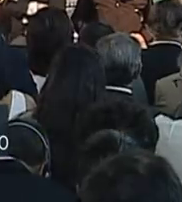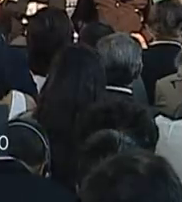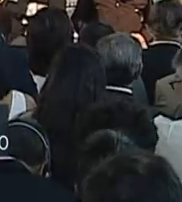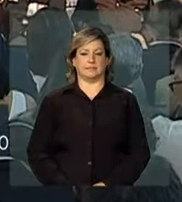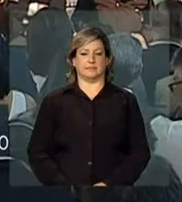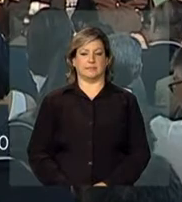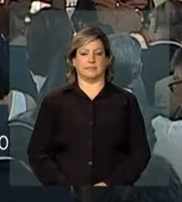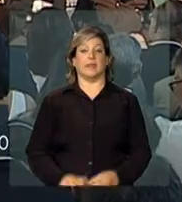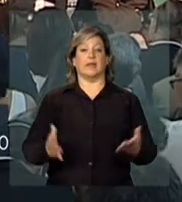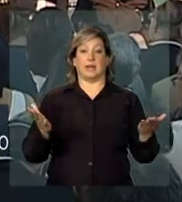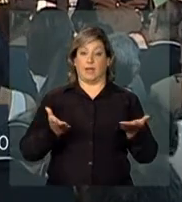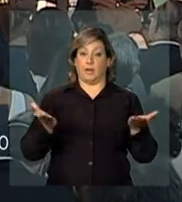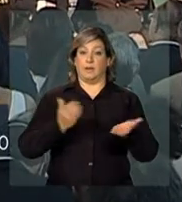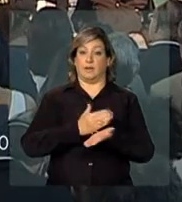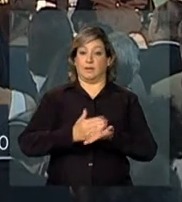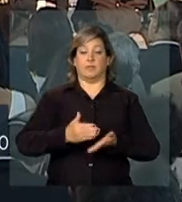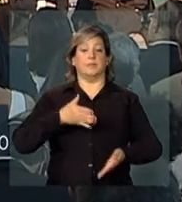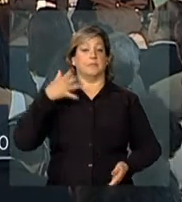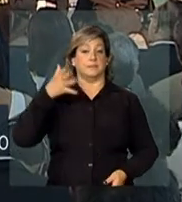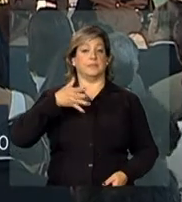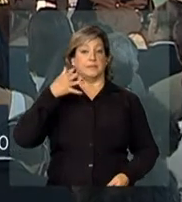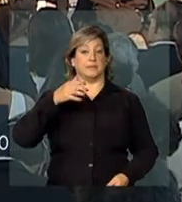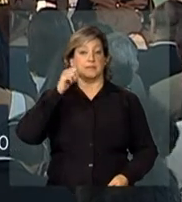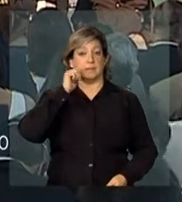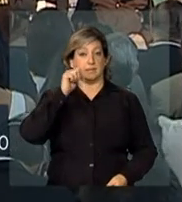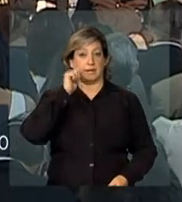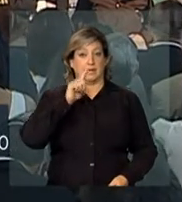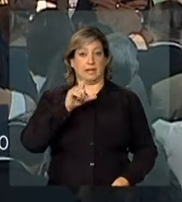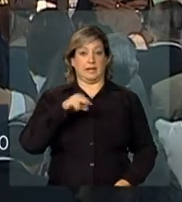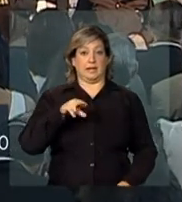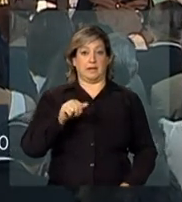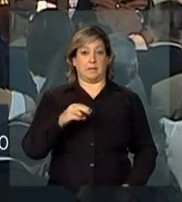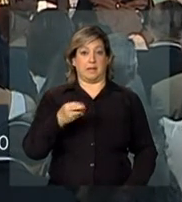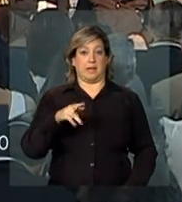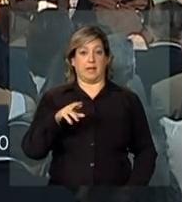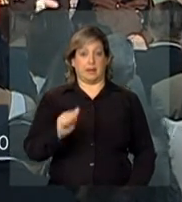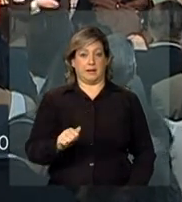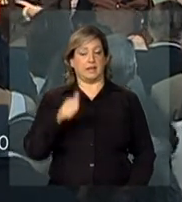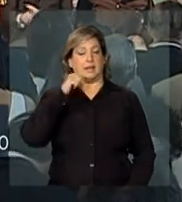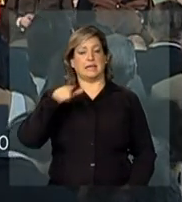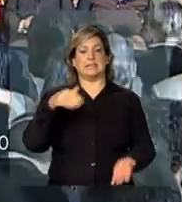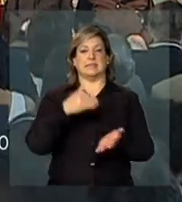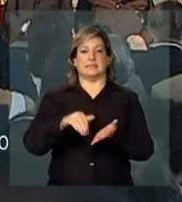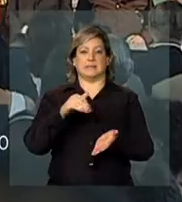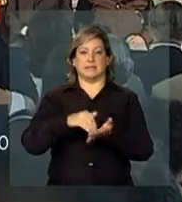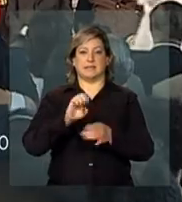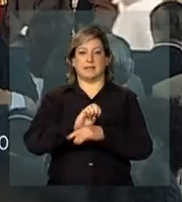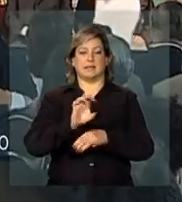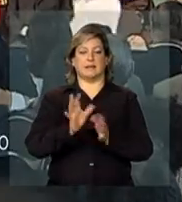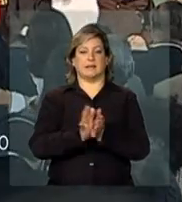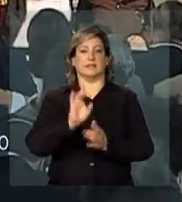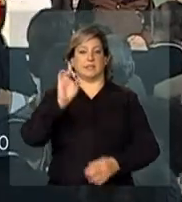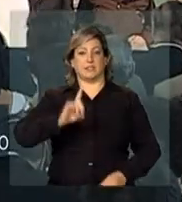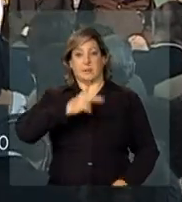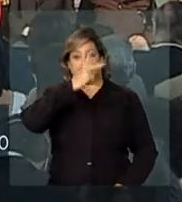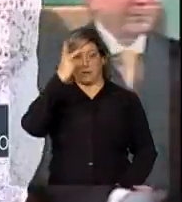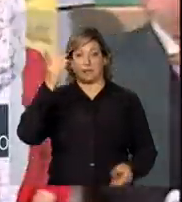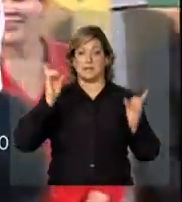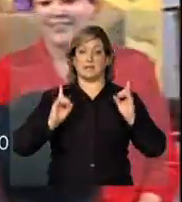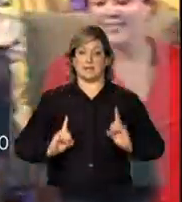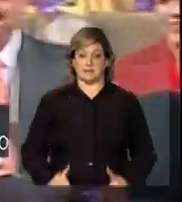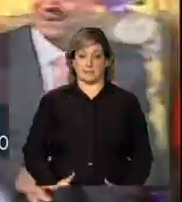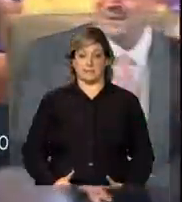nós passamos a palavra a senhora linamara Rizzo battistella secretária de estado dos direitos da pessoa